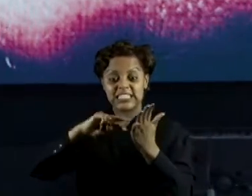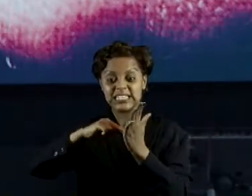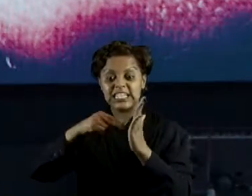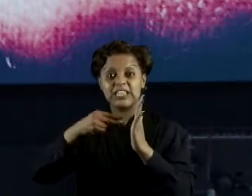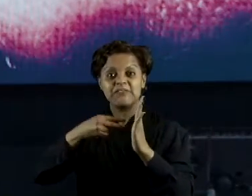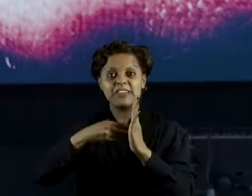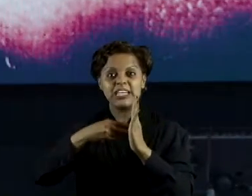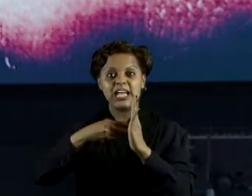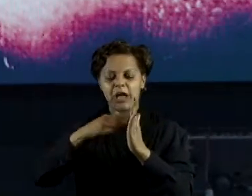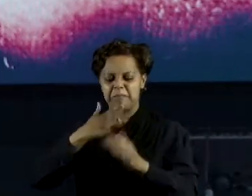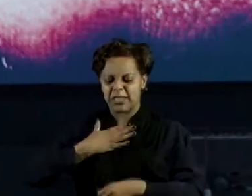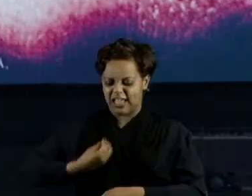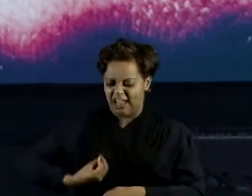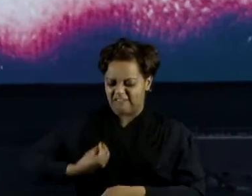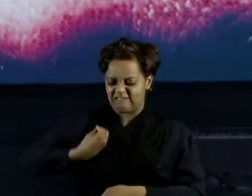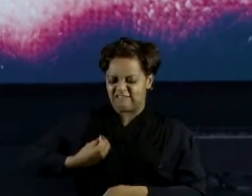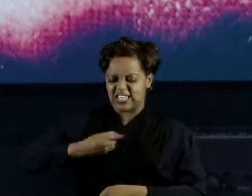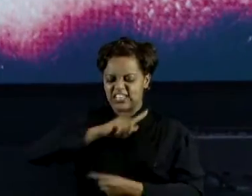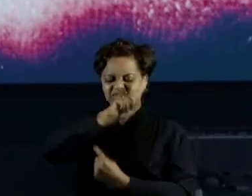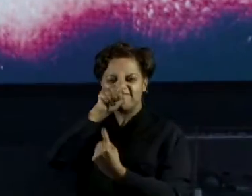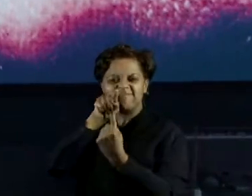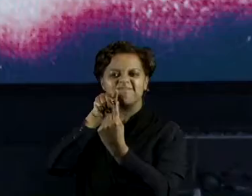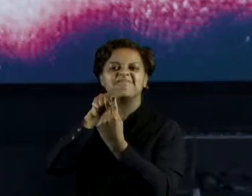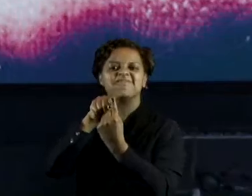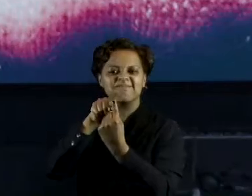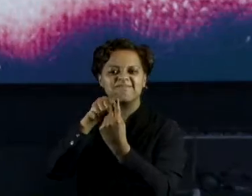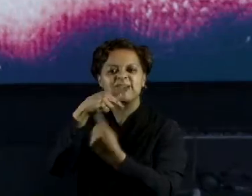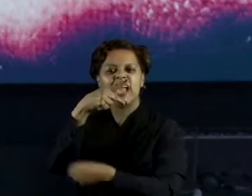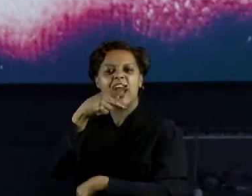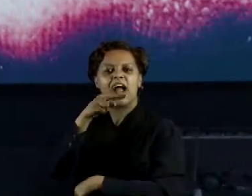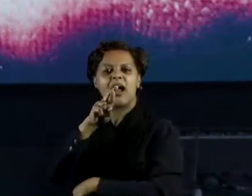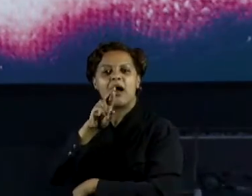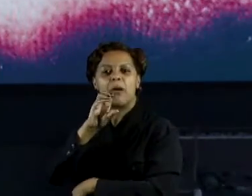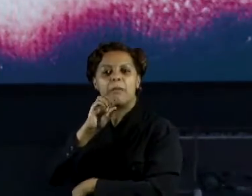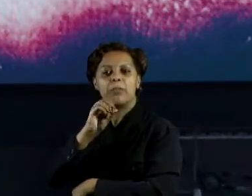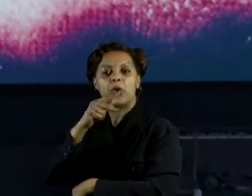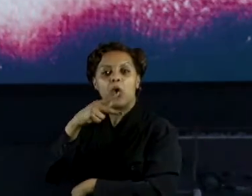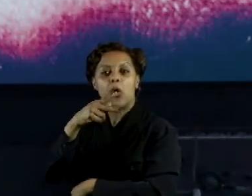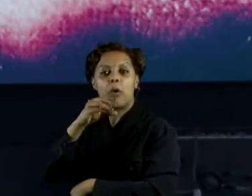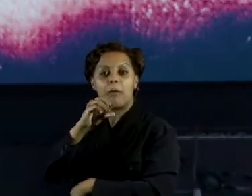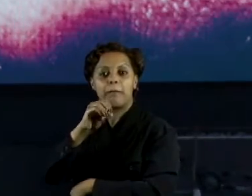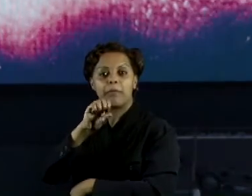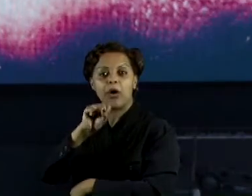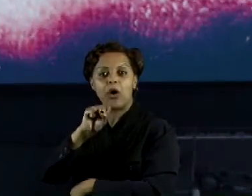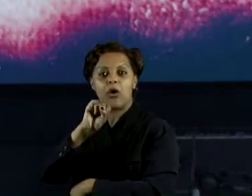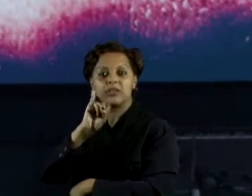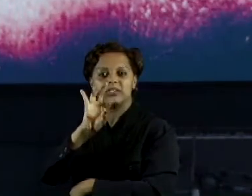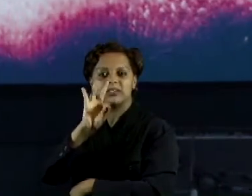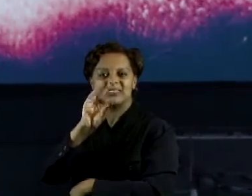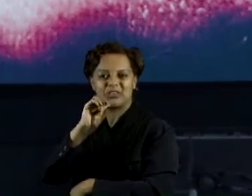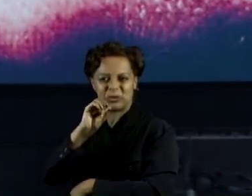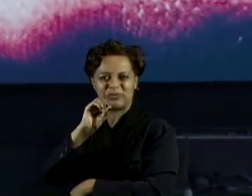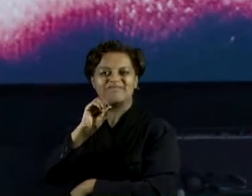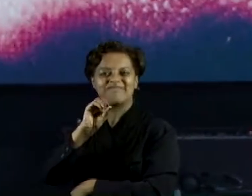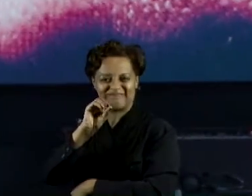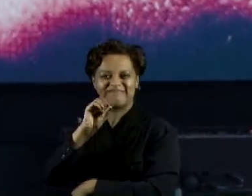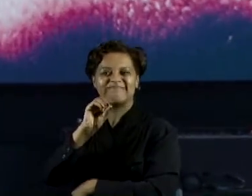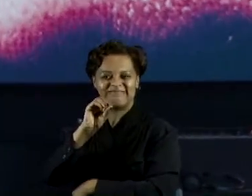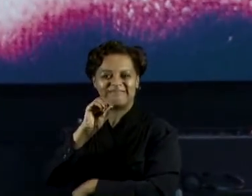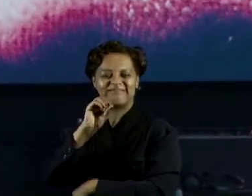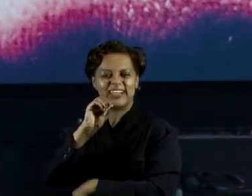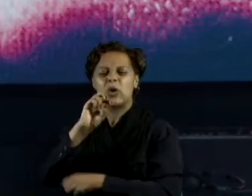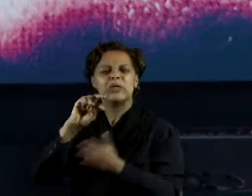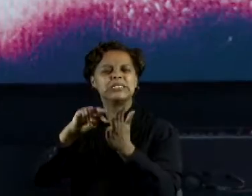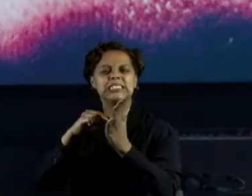propósito. E eles então acreditam que a felicidade se dá através da